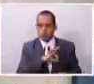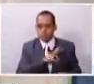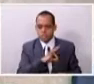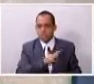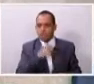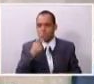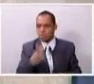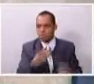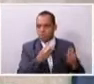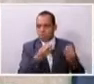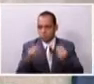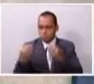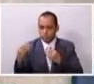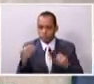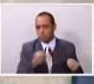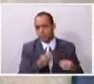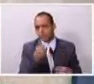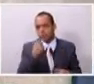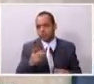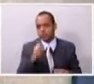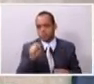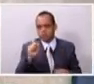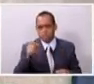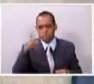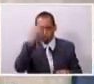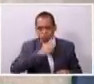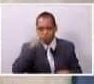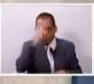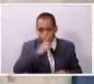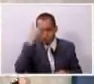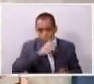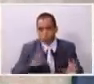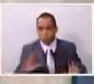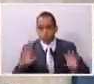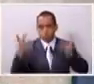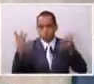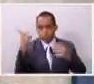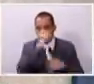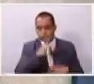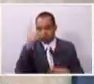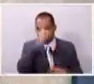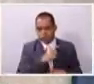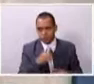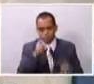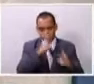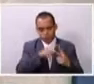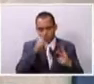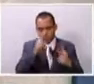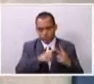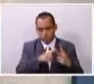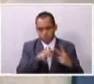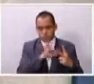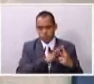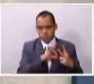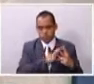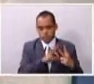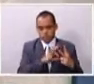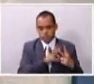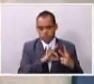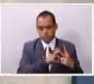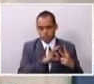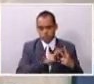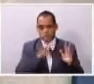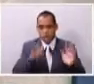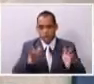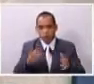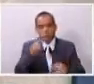comentado com relação a uma ocorrência que aconteceu no domingo, envolvendo 2 guardas civis metropolitanos. Agora há pouco foi feita